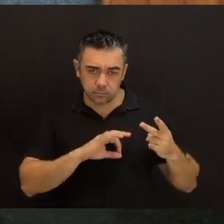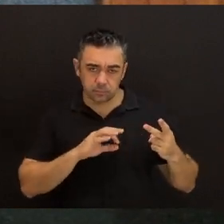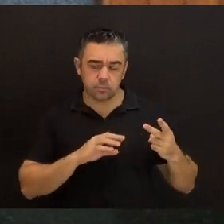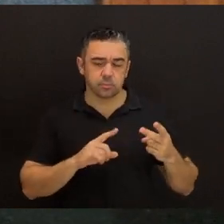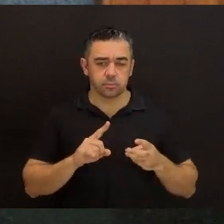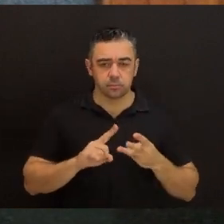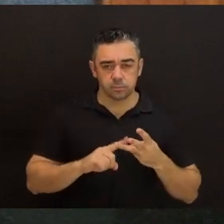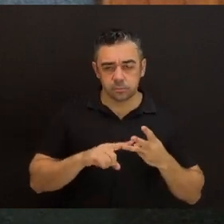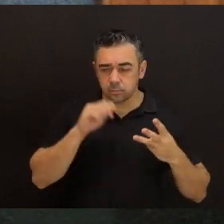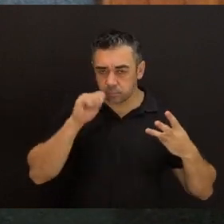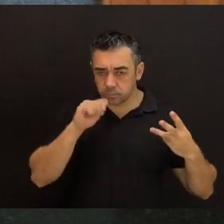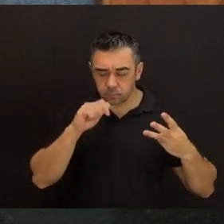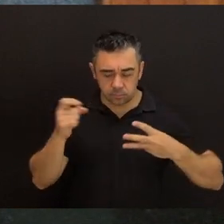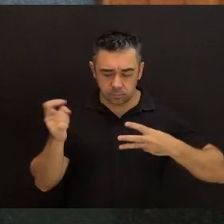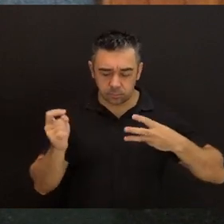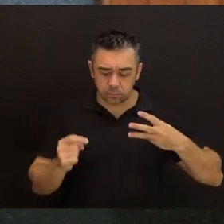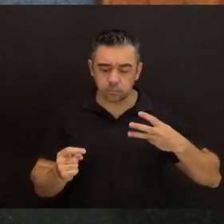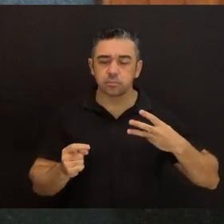residência